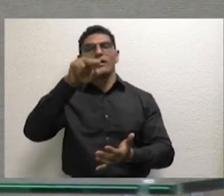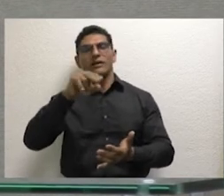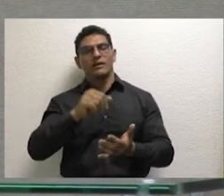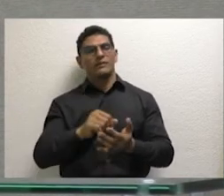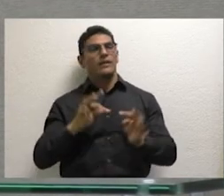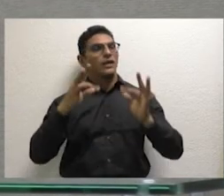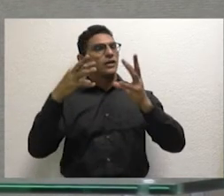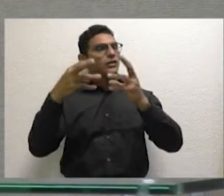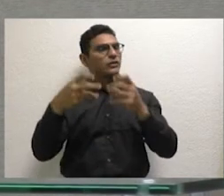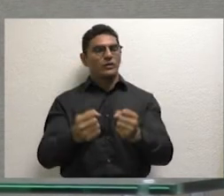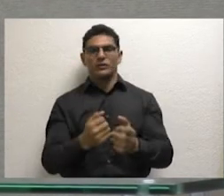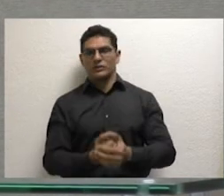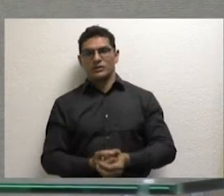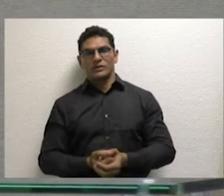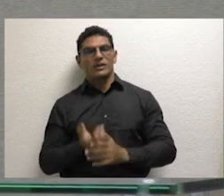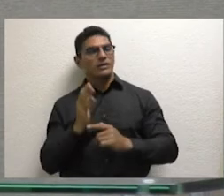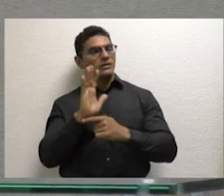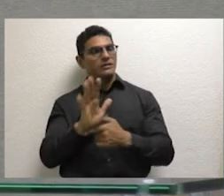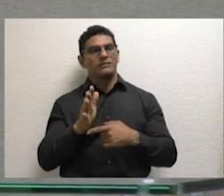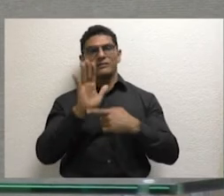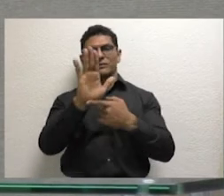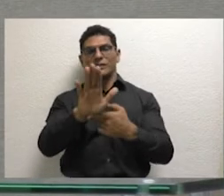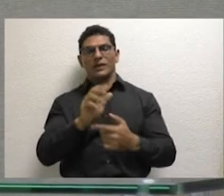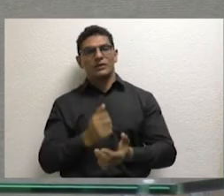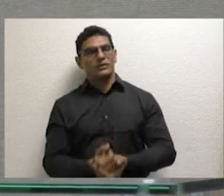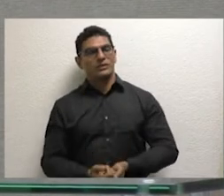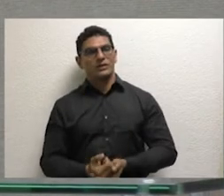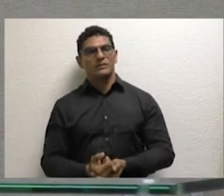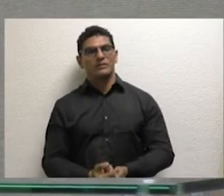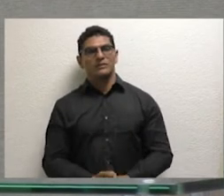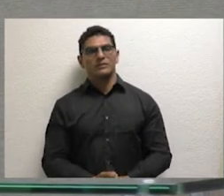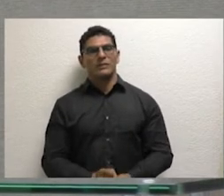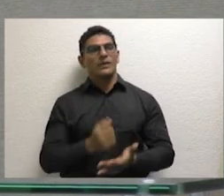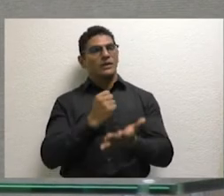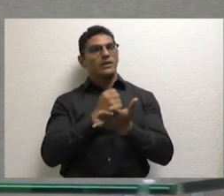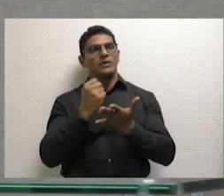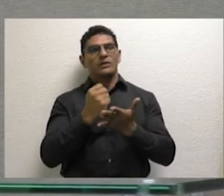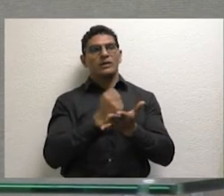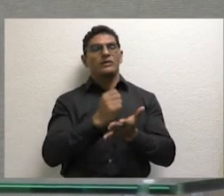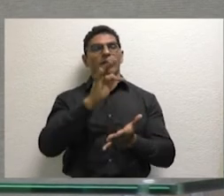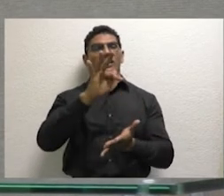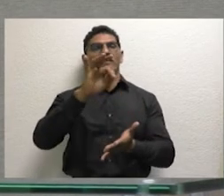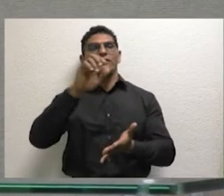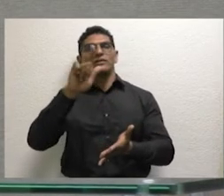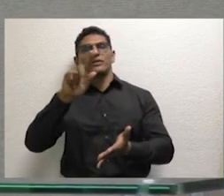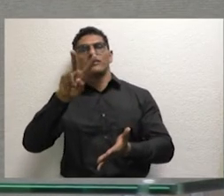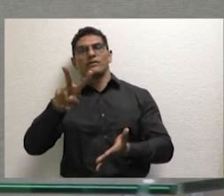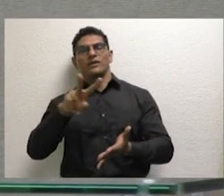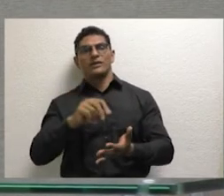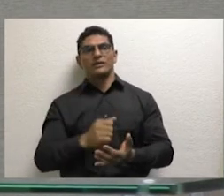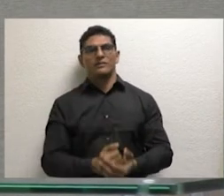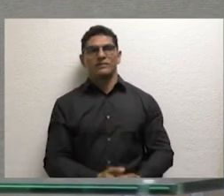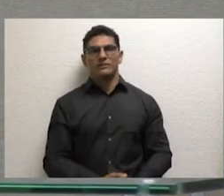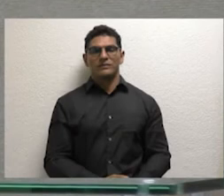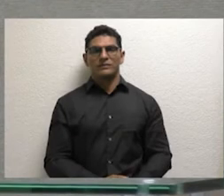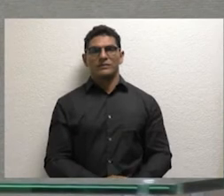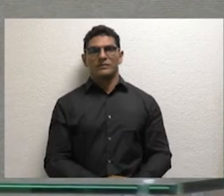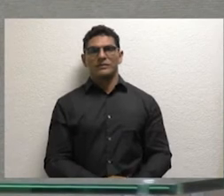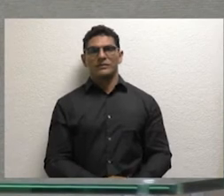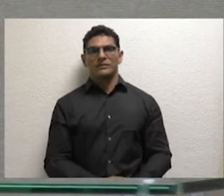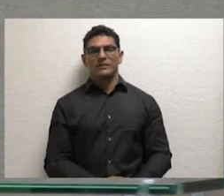patrocinadores por terem contratado a FGV que é uma